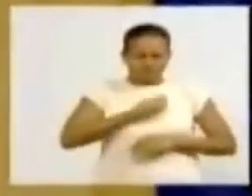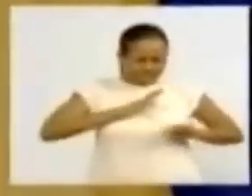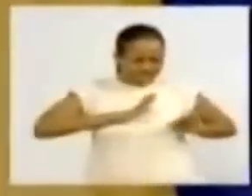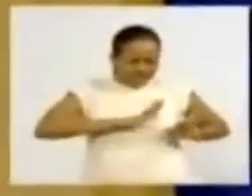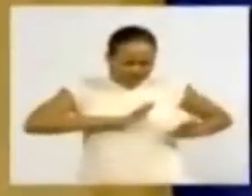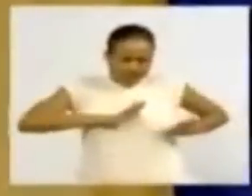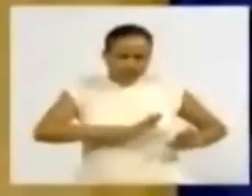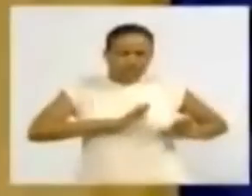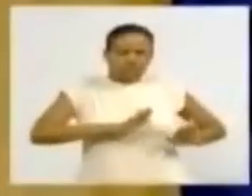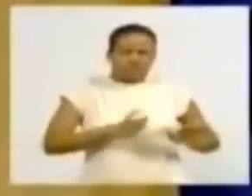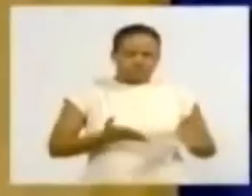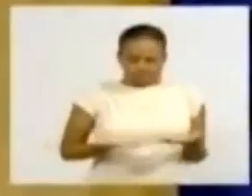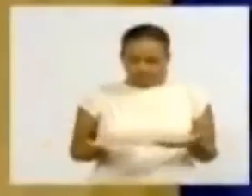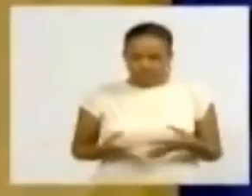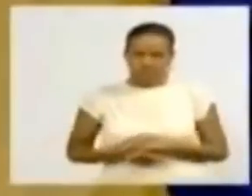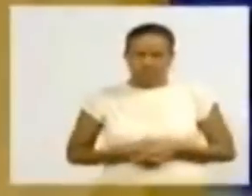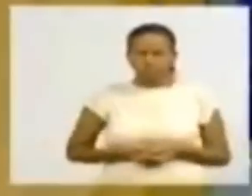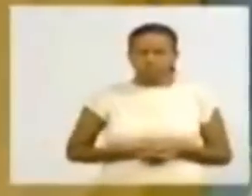mesmos.